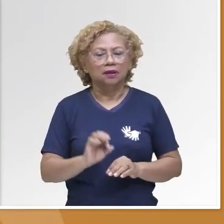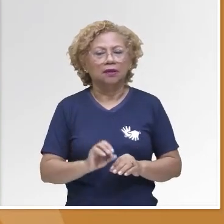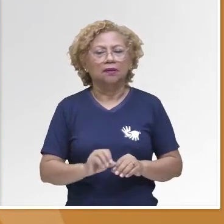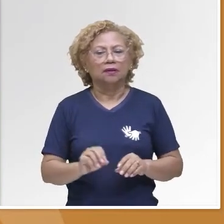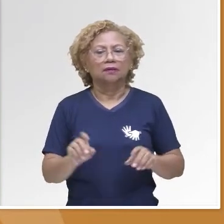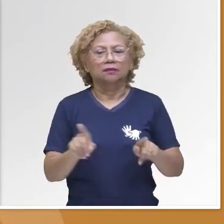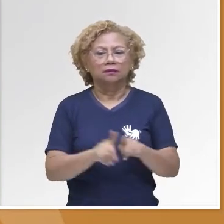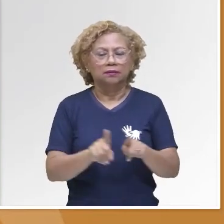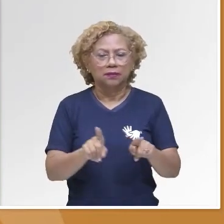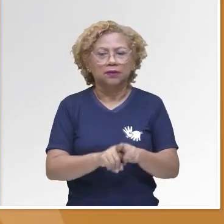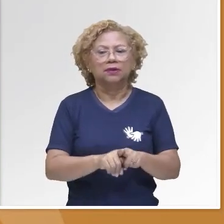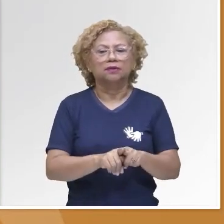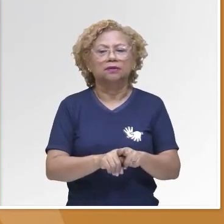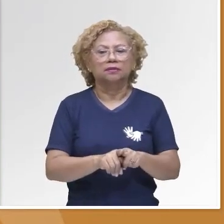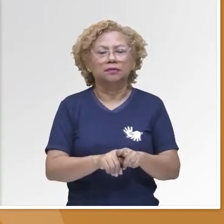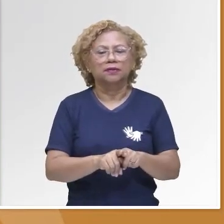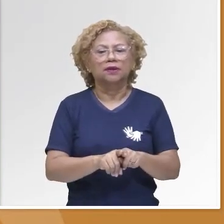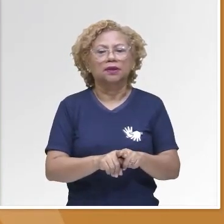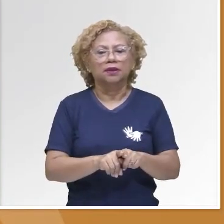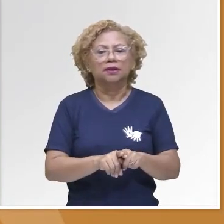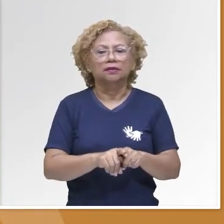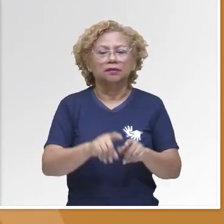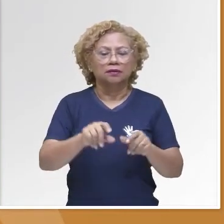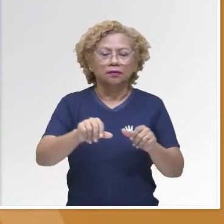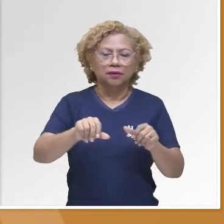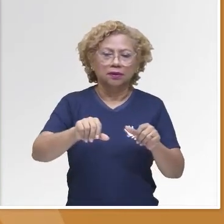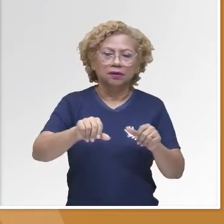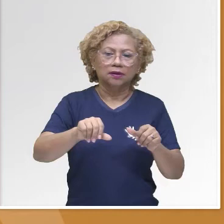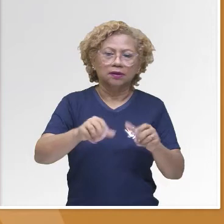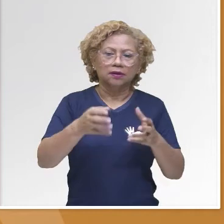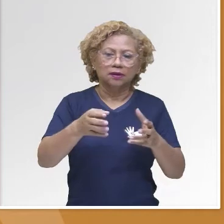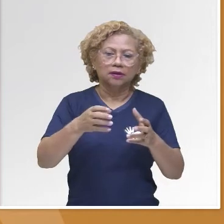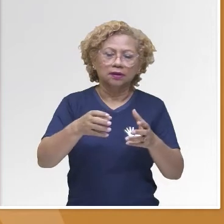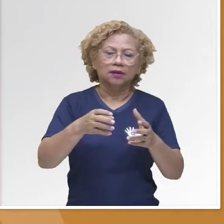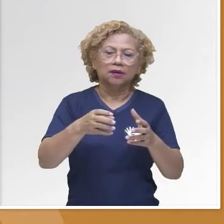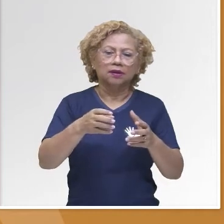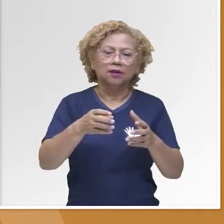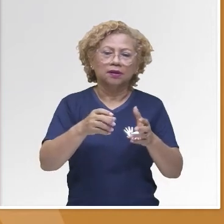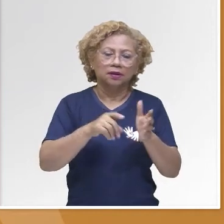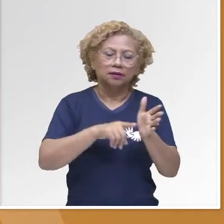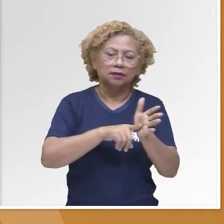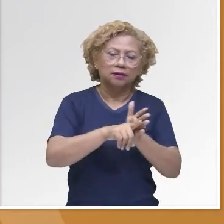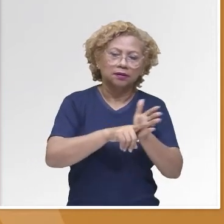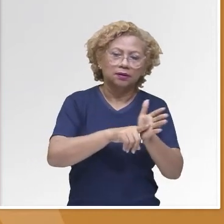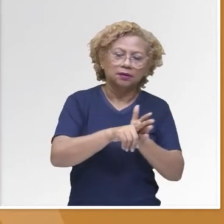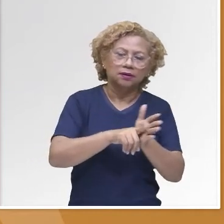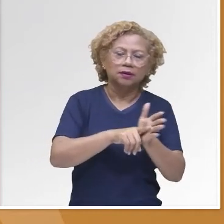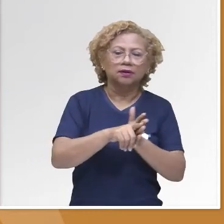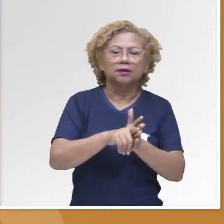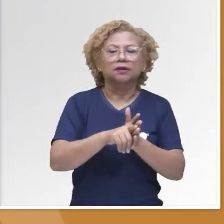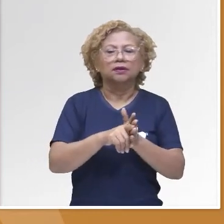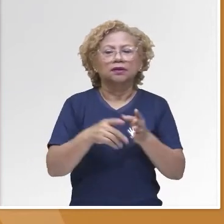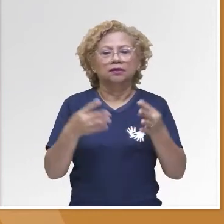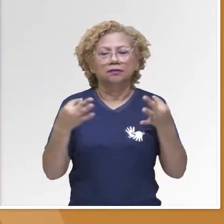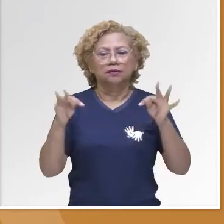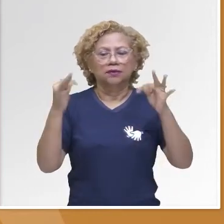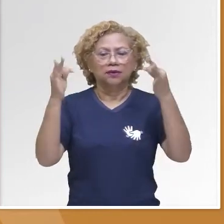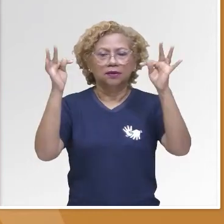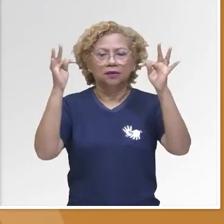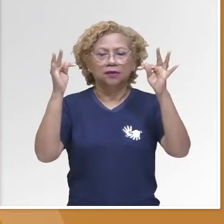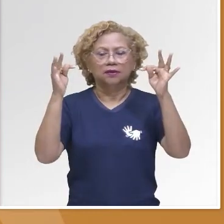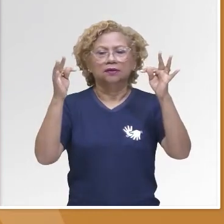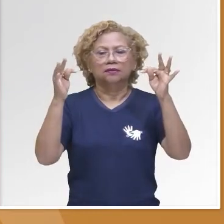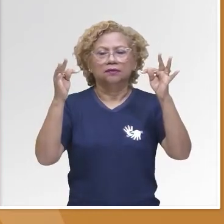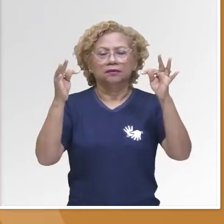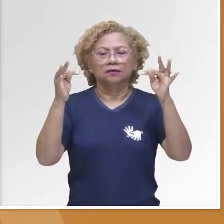de educação, de pesquisa, tá? E também de inovação tecnológica, né? Então, aos